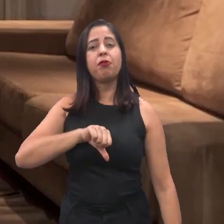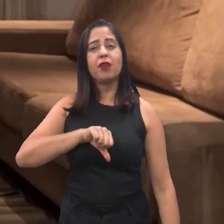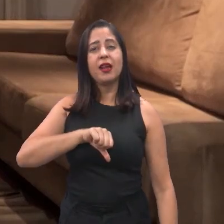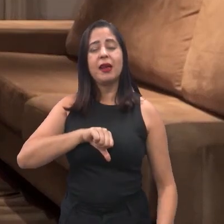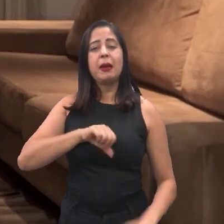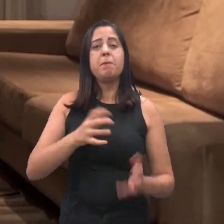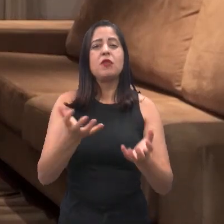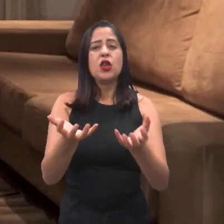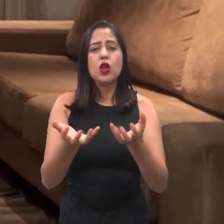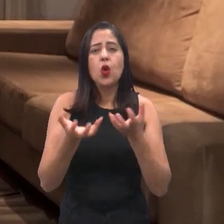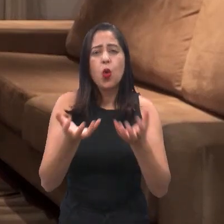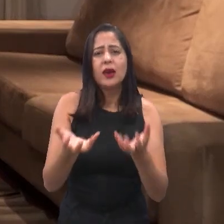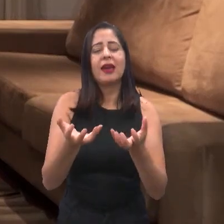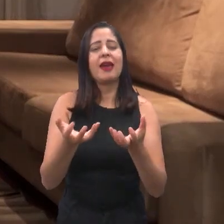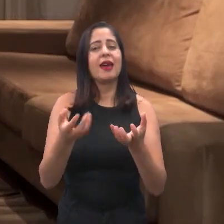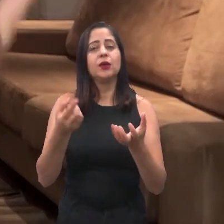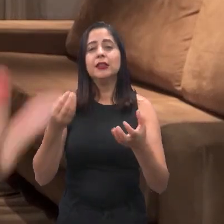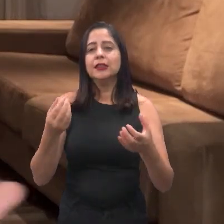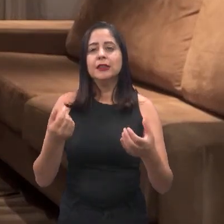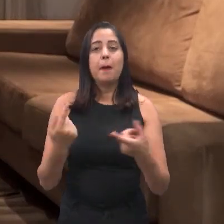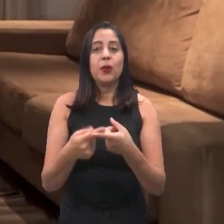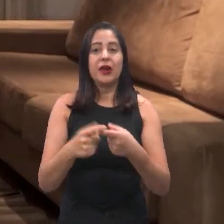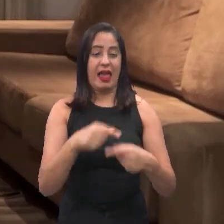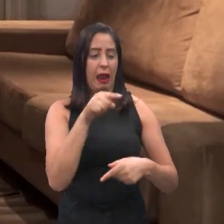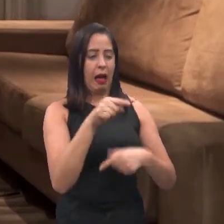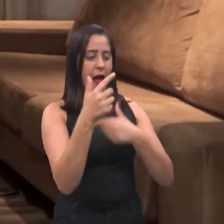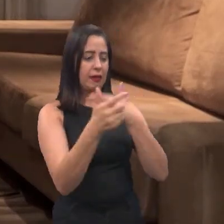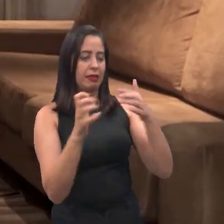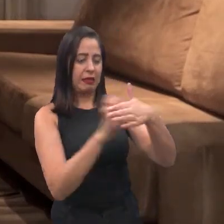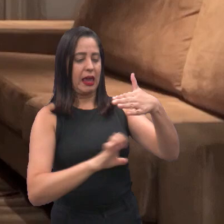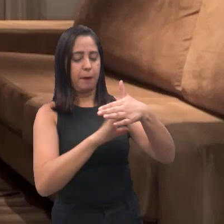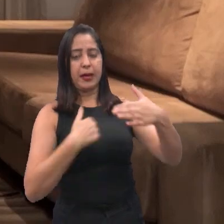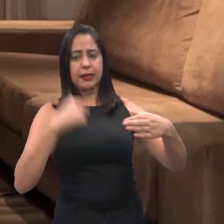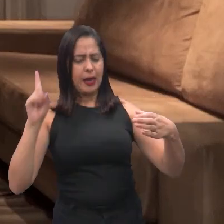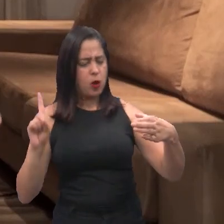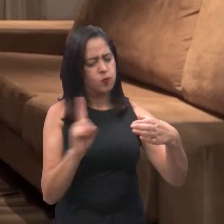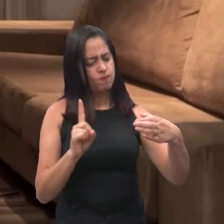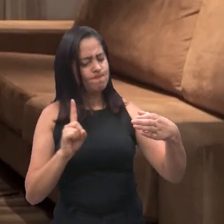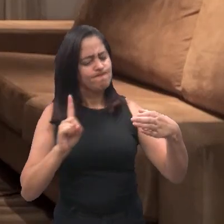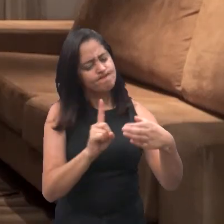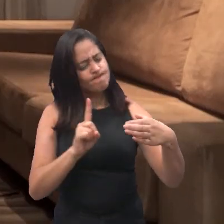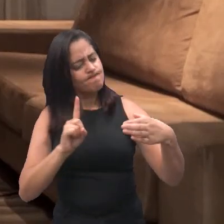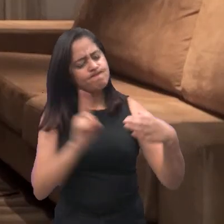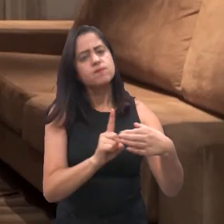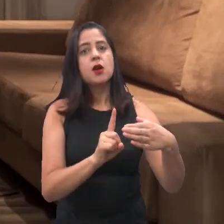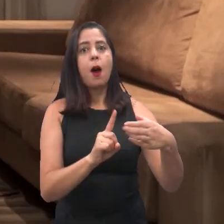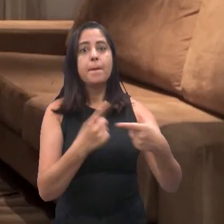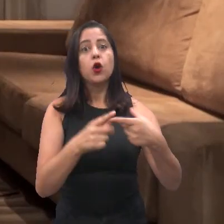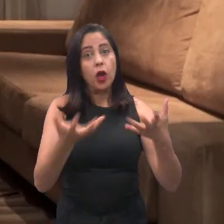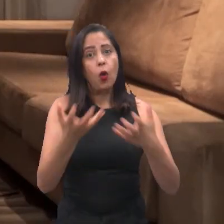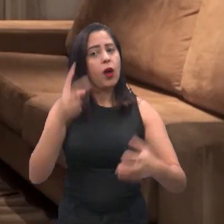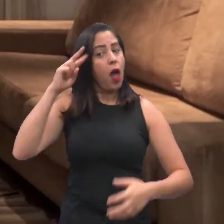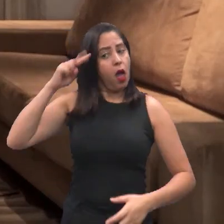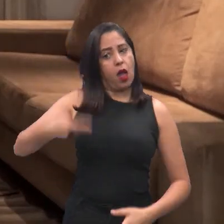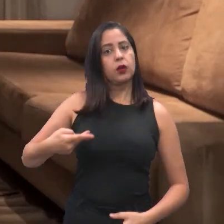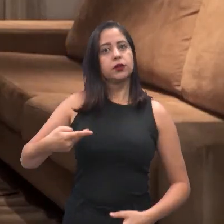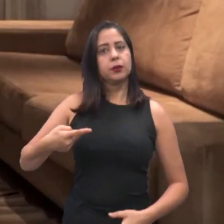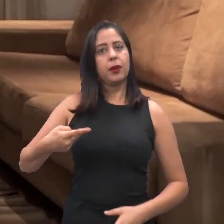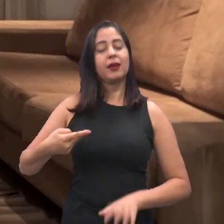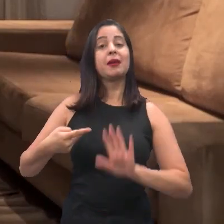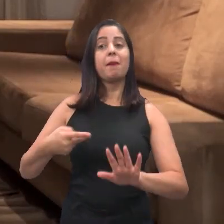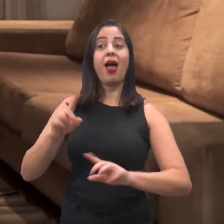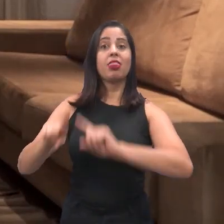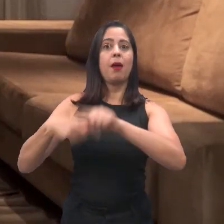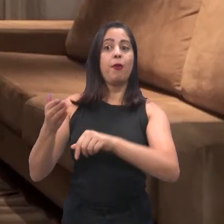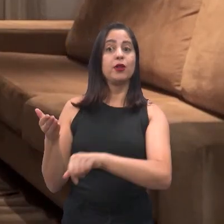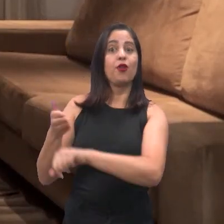querendo entrar, caber, porque eu desejava o reconhecimento. E aí, olha que incrível que eu descobri dentro do processo